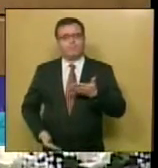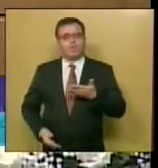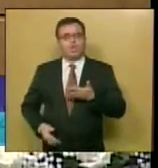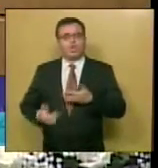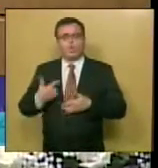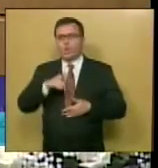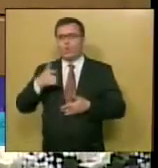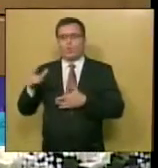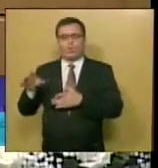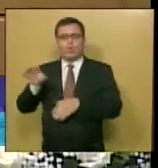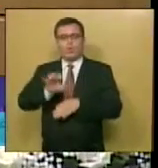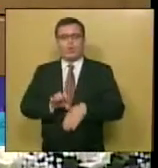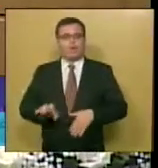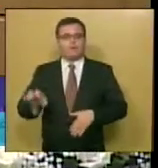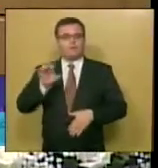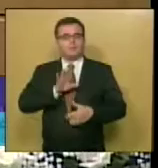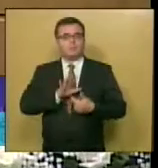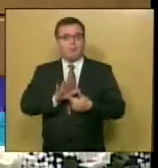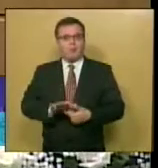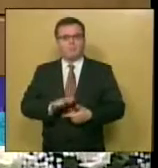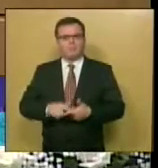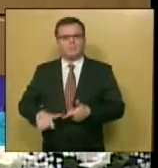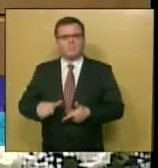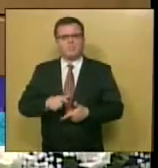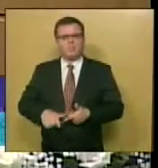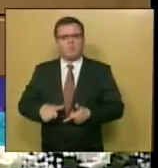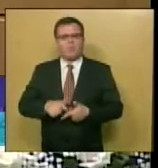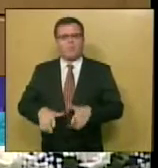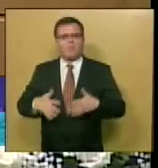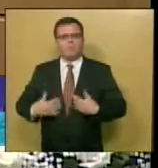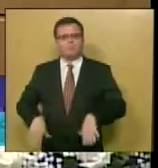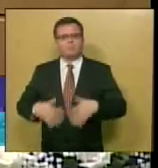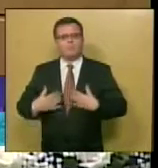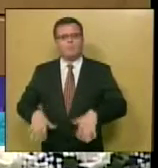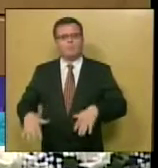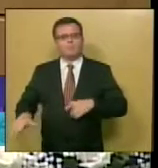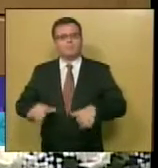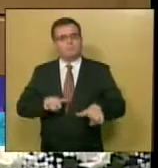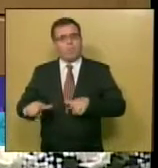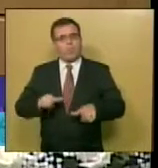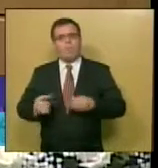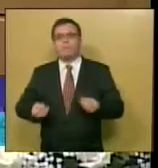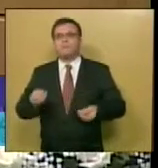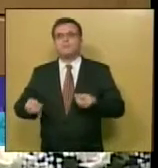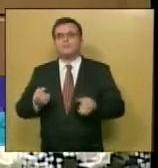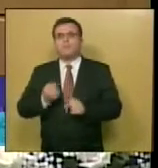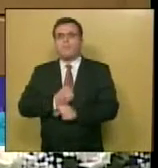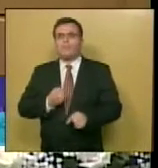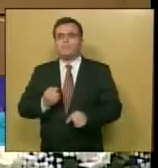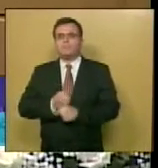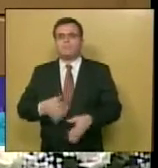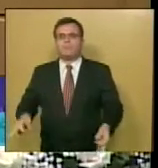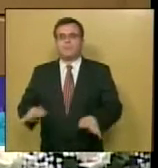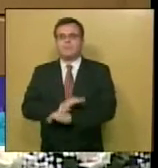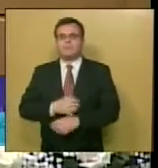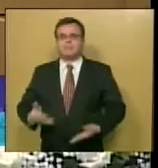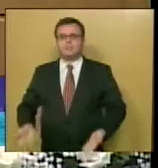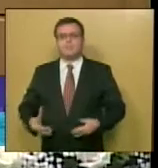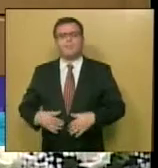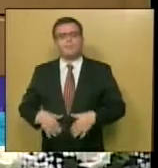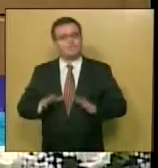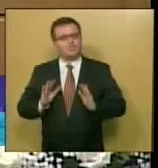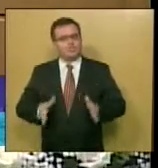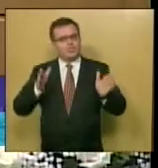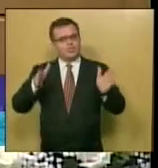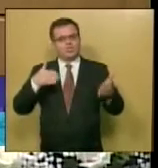estados, deixando muitos problemas. Os trabalhos ficaram prontos, a caixa d'água foi